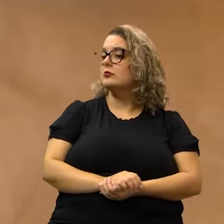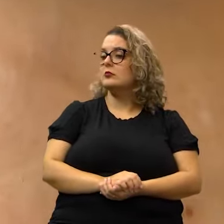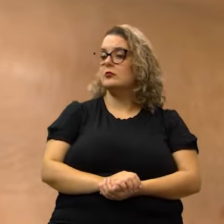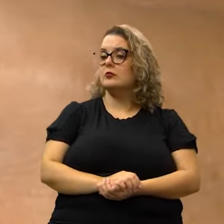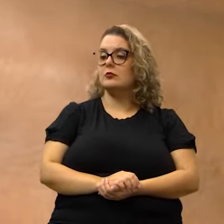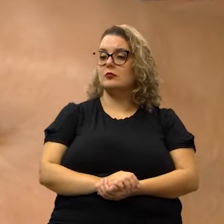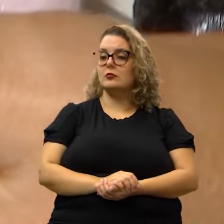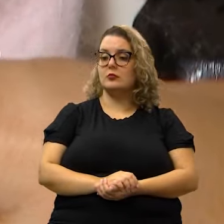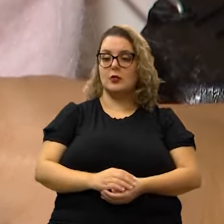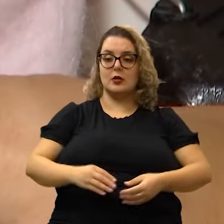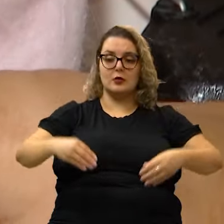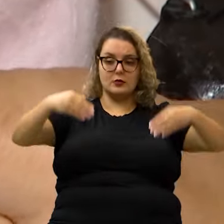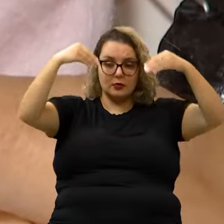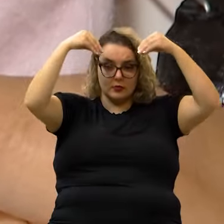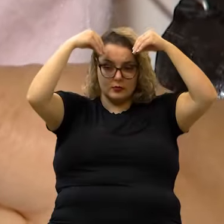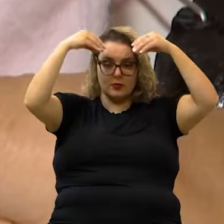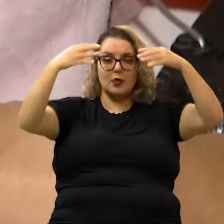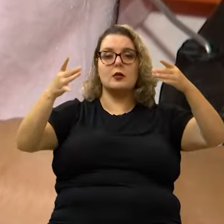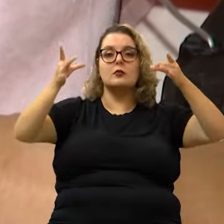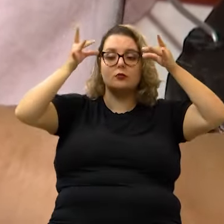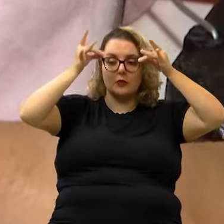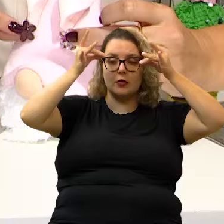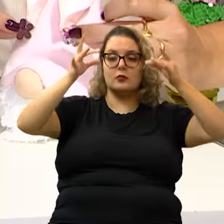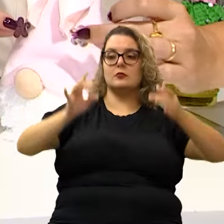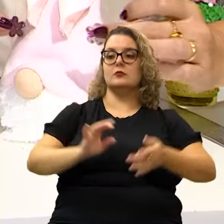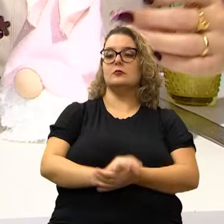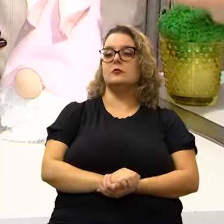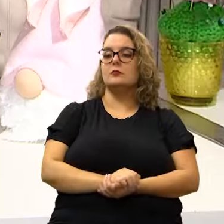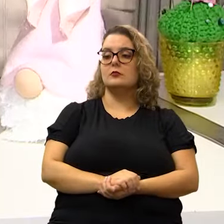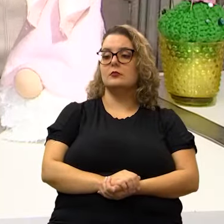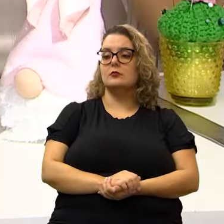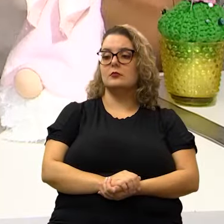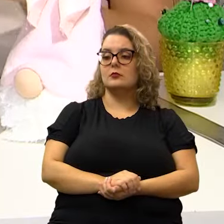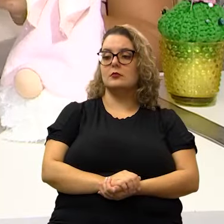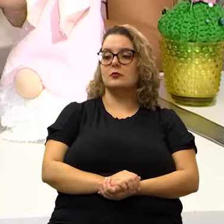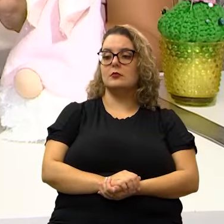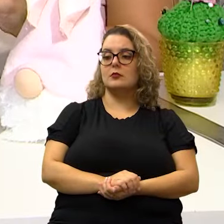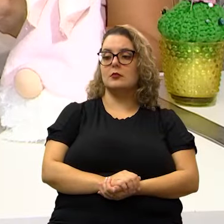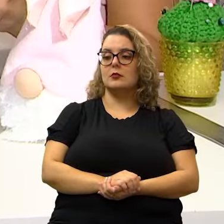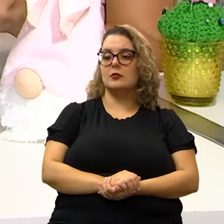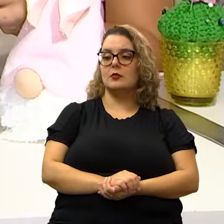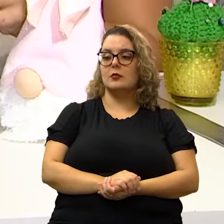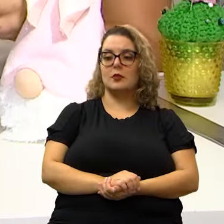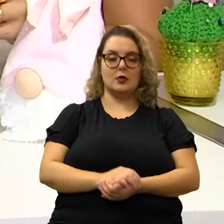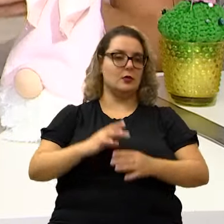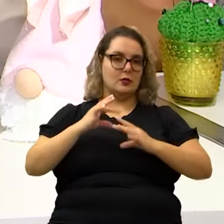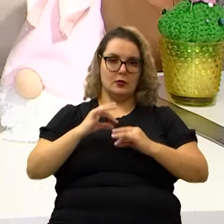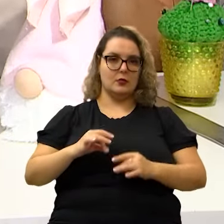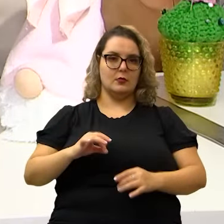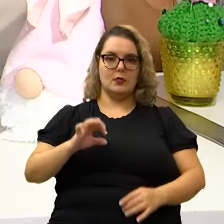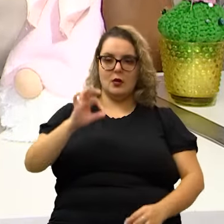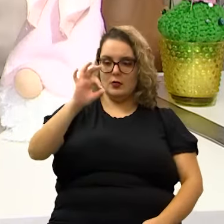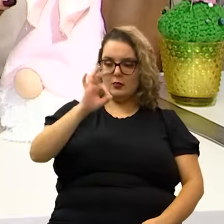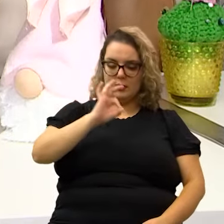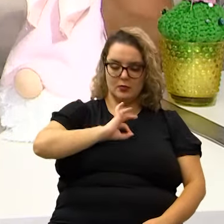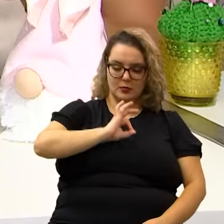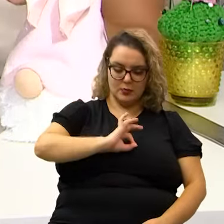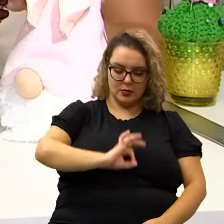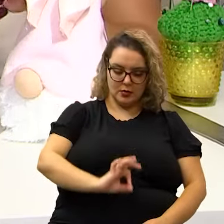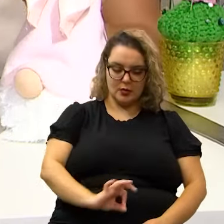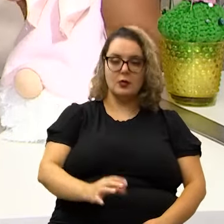própria base da orelhinha. Então, fazendo um acabamento. E botões também, os botões comuns, né? Os redondos, assim. A gente pode